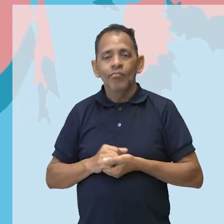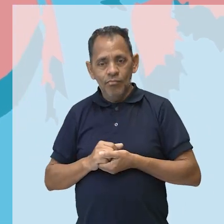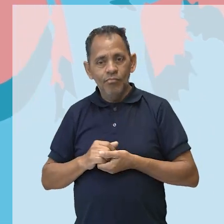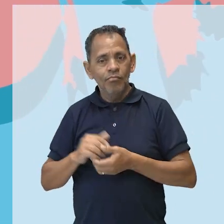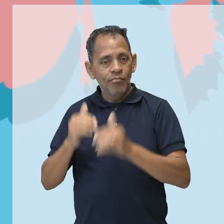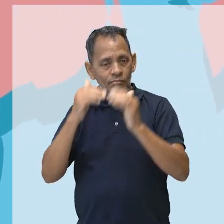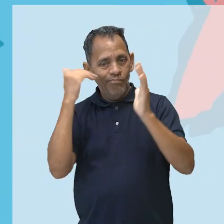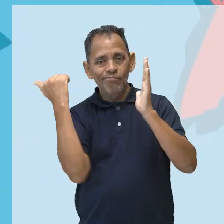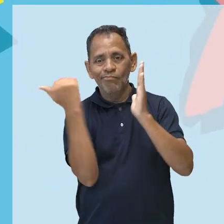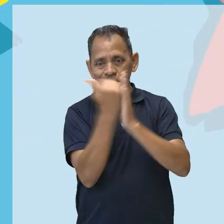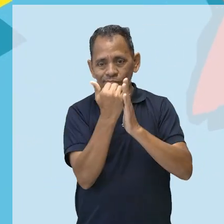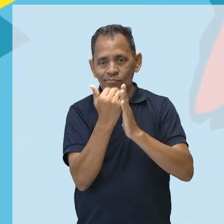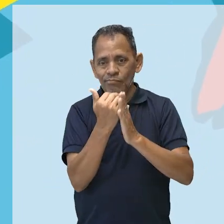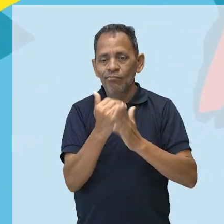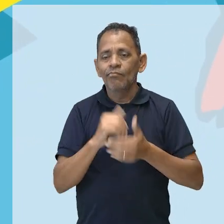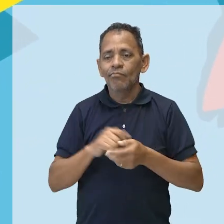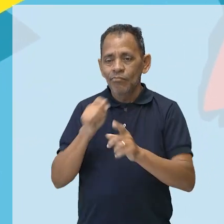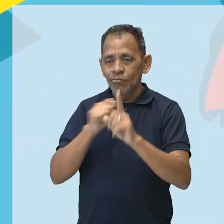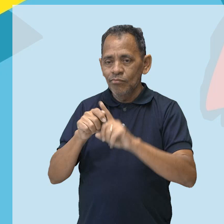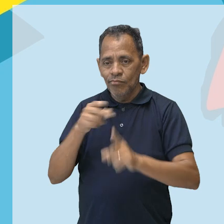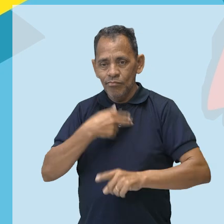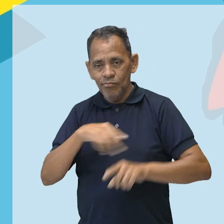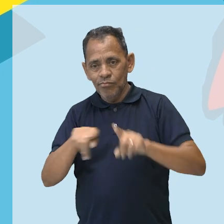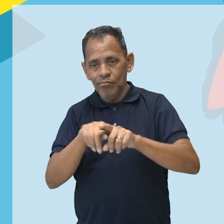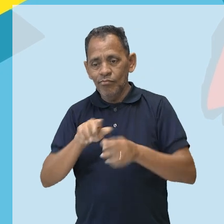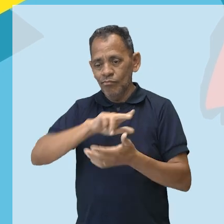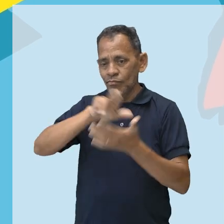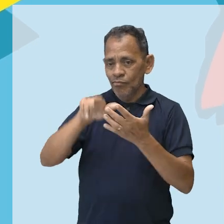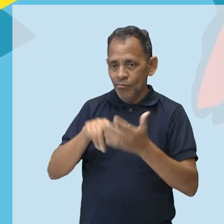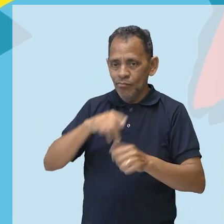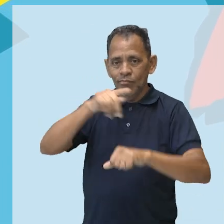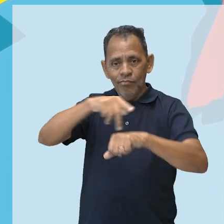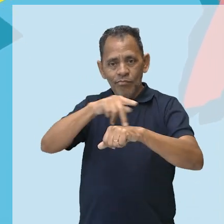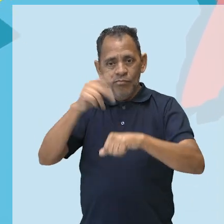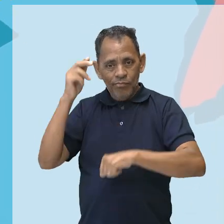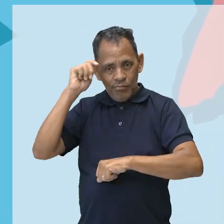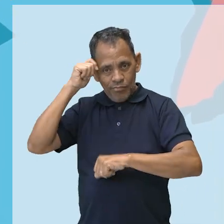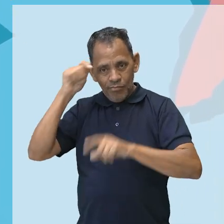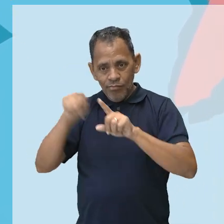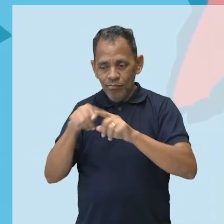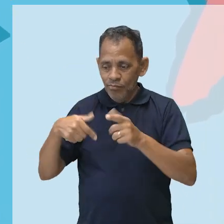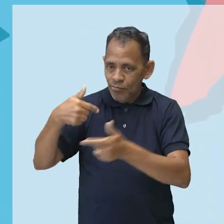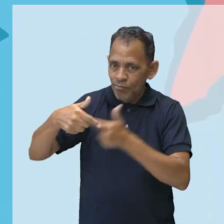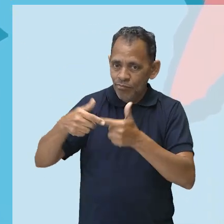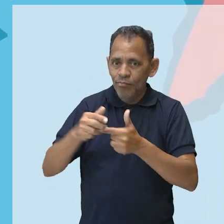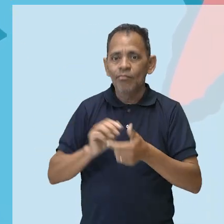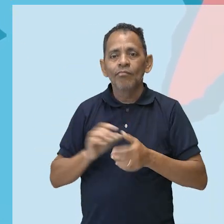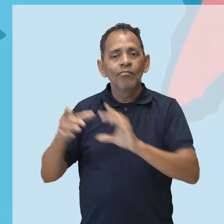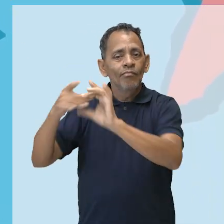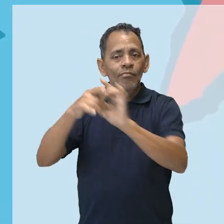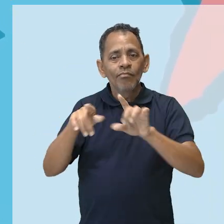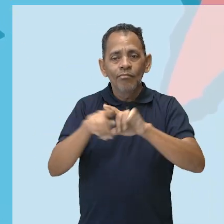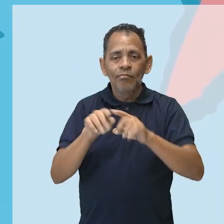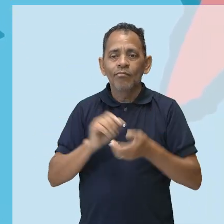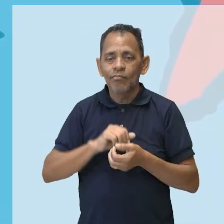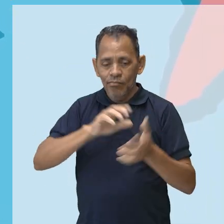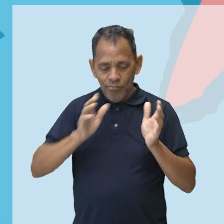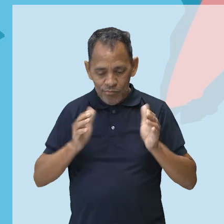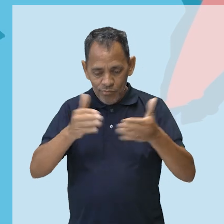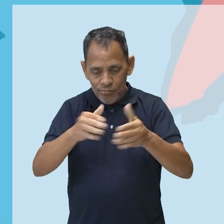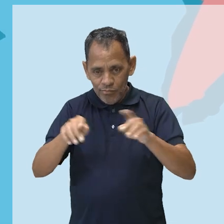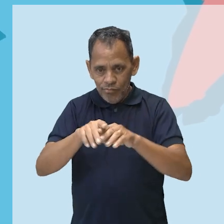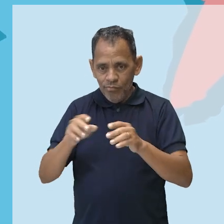religioso. Já em muitos países africanos, o trabalho está ligado à comunidade e à sobrevivência.